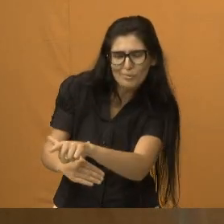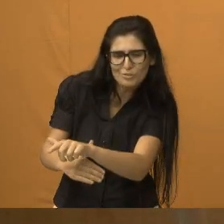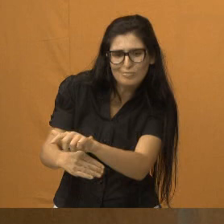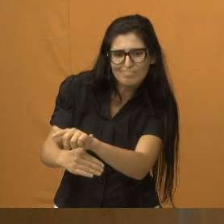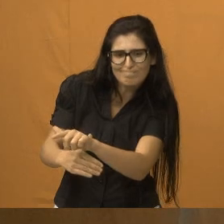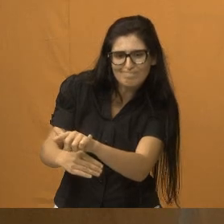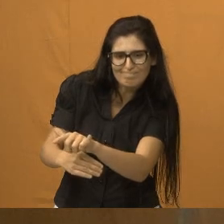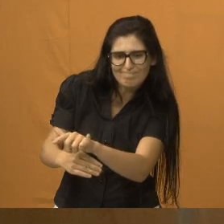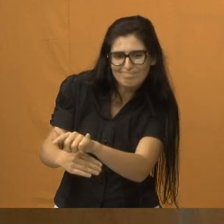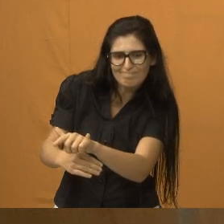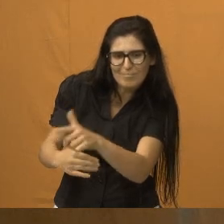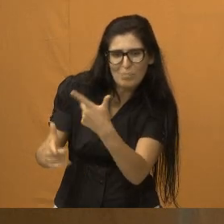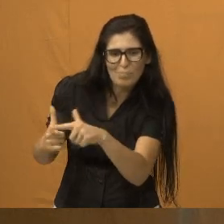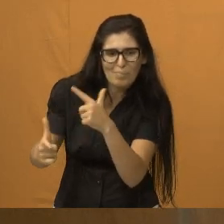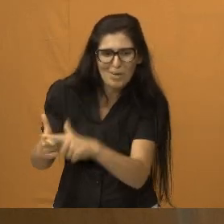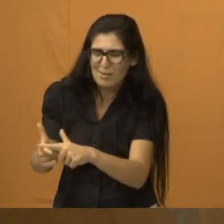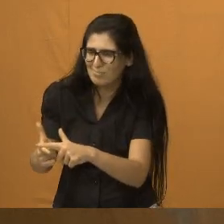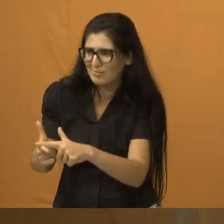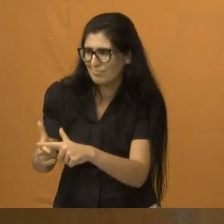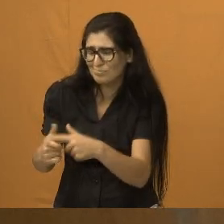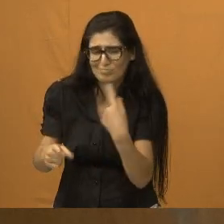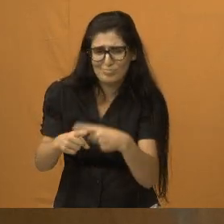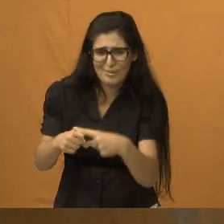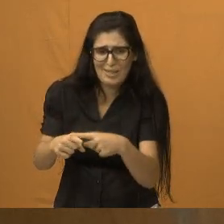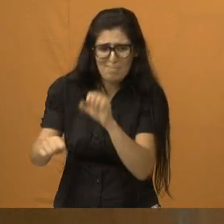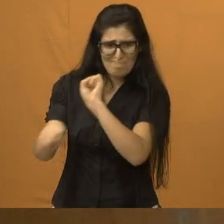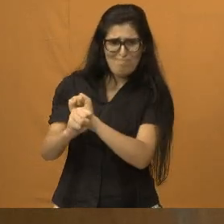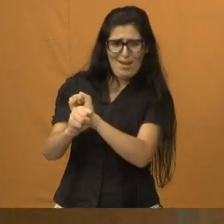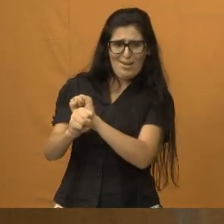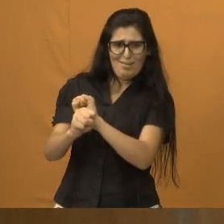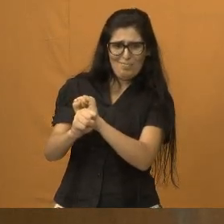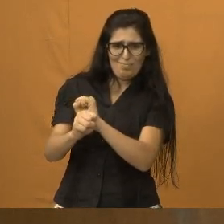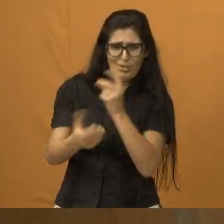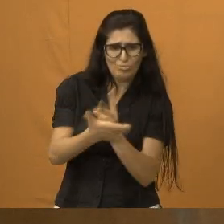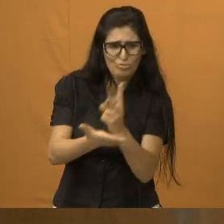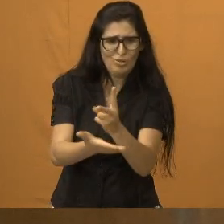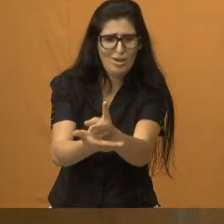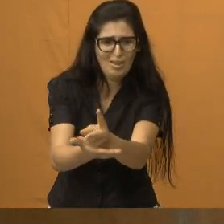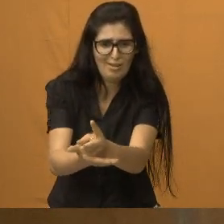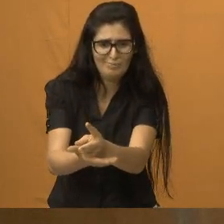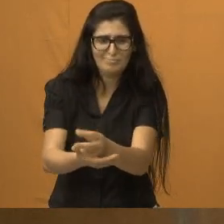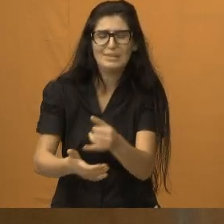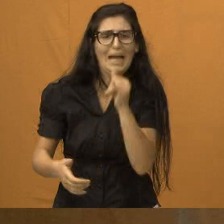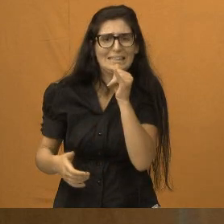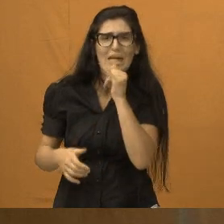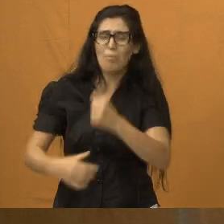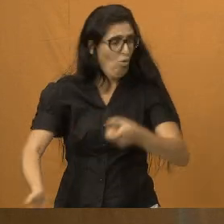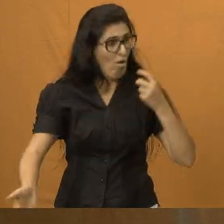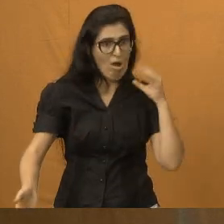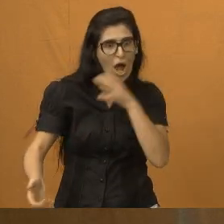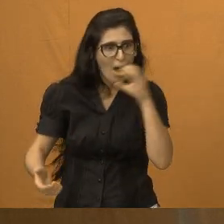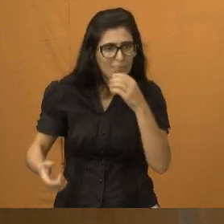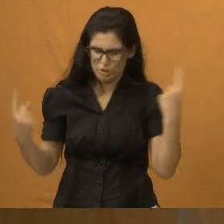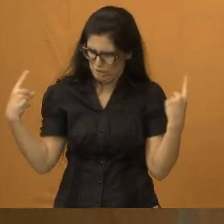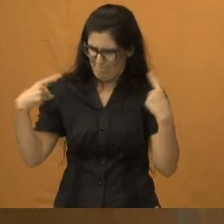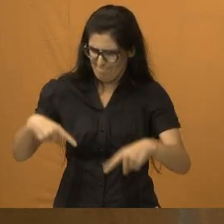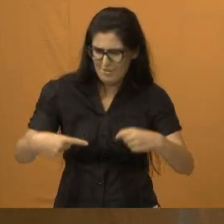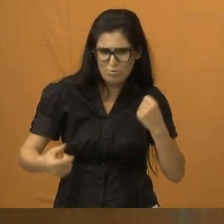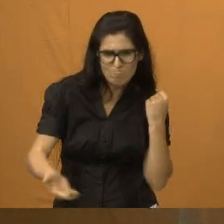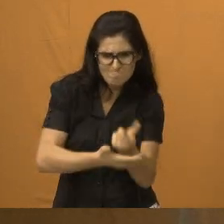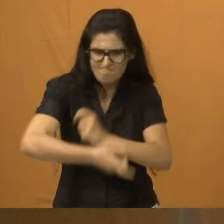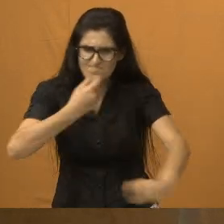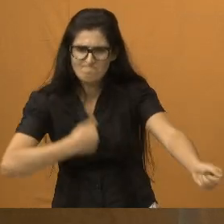de uma forma assim, a execução de uma forma assim desafiadora. Não, vamos executar porque tem que fazer. Não, ele só